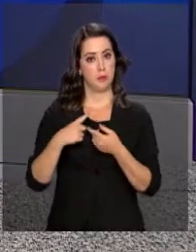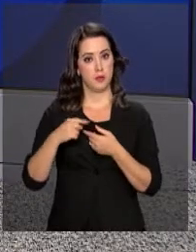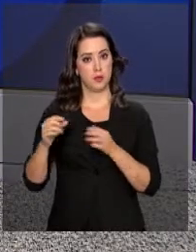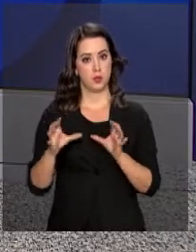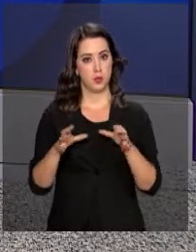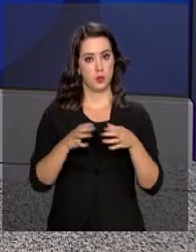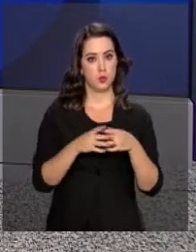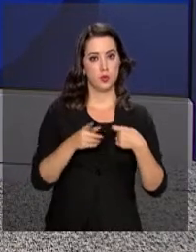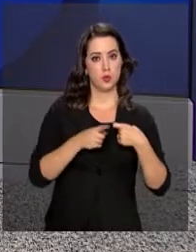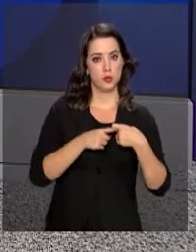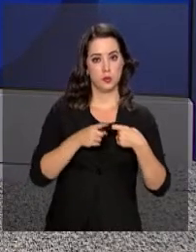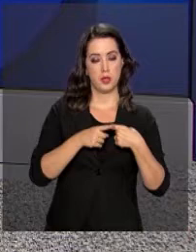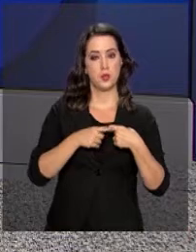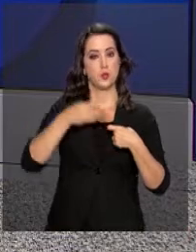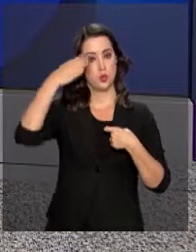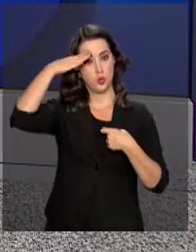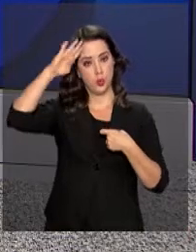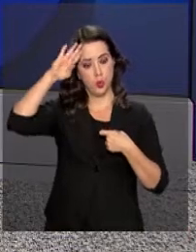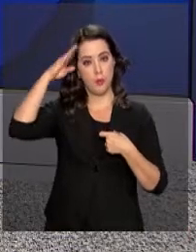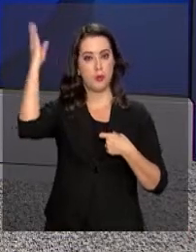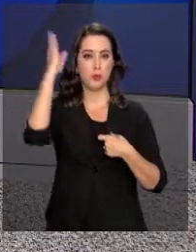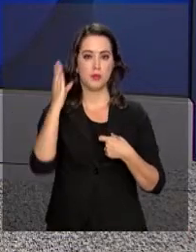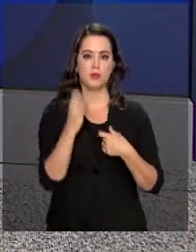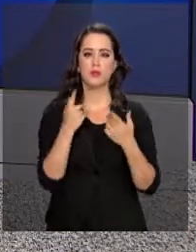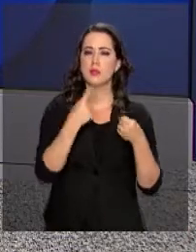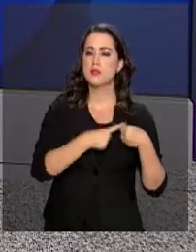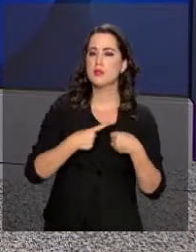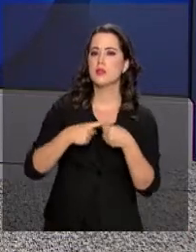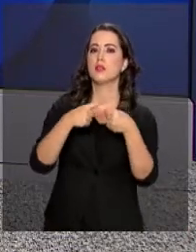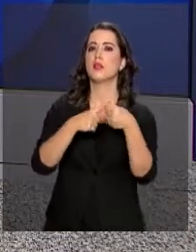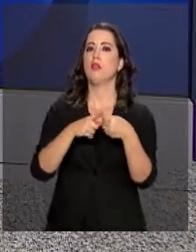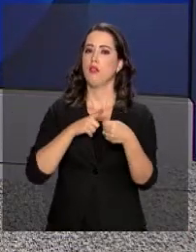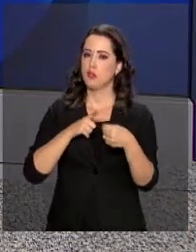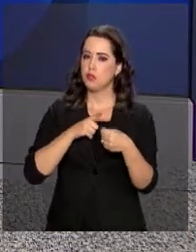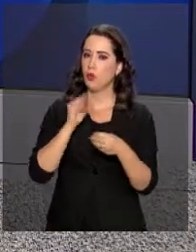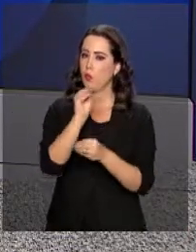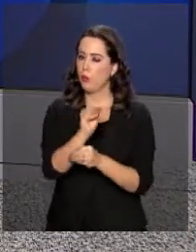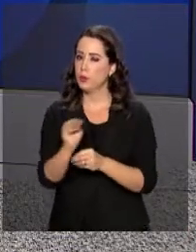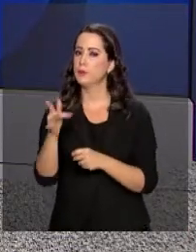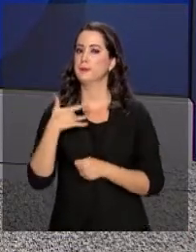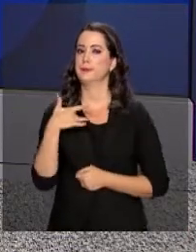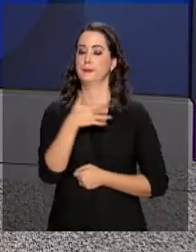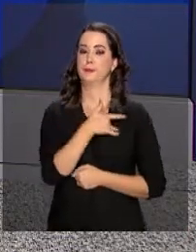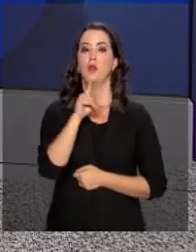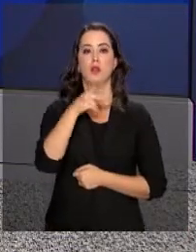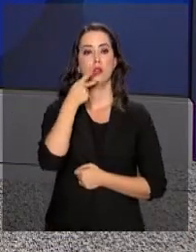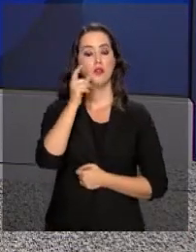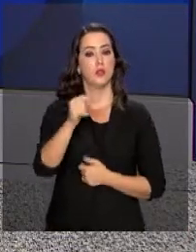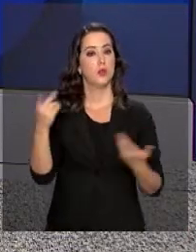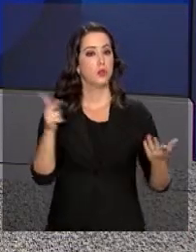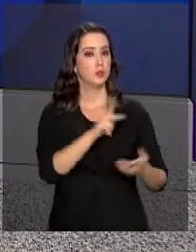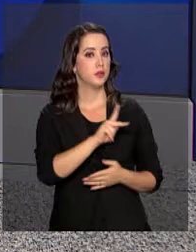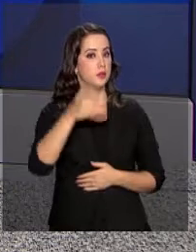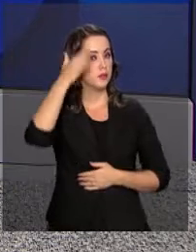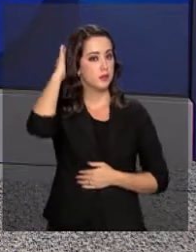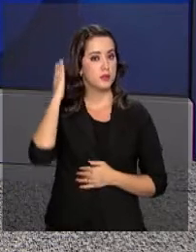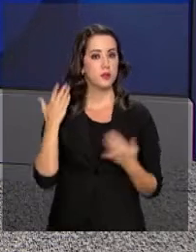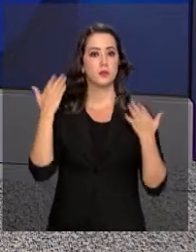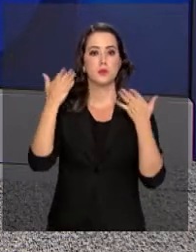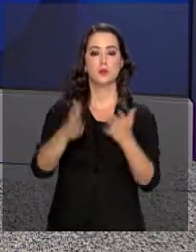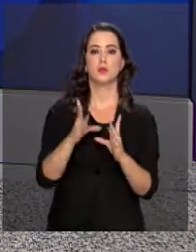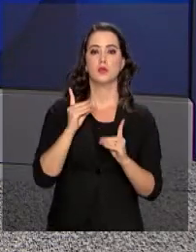saída dos médicos cubanos do brasil os municípios não vão ficar sem atendimento de saúde foi o que afirmou hoje o presidente michel temer